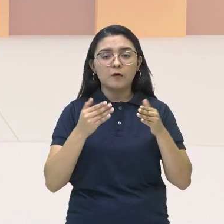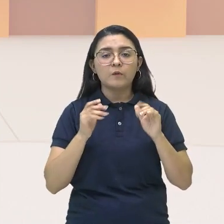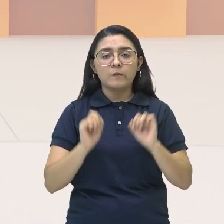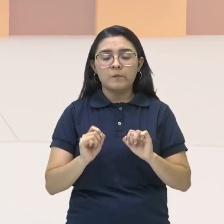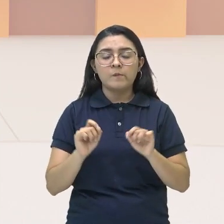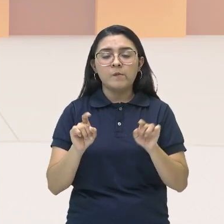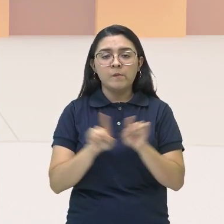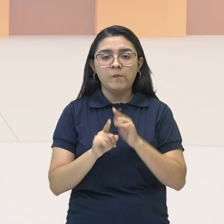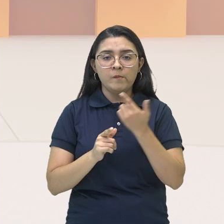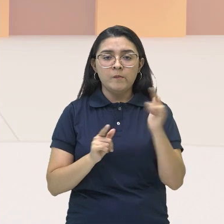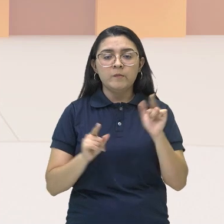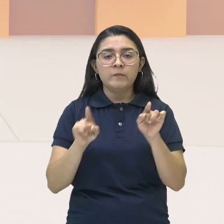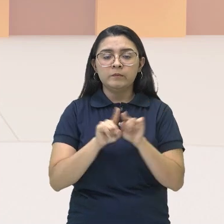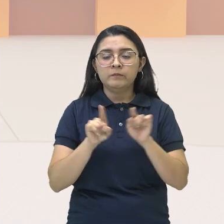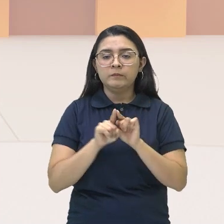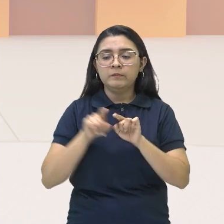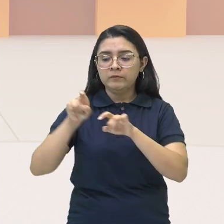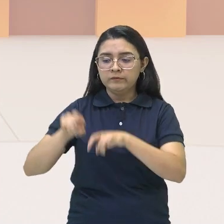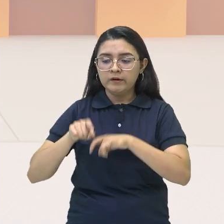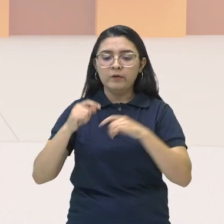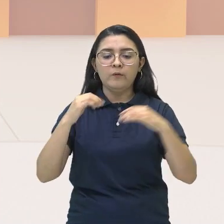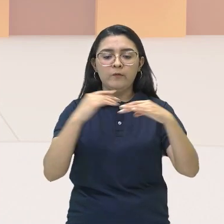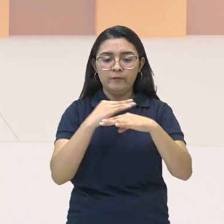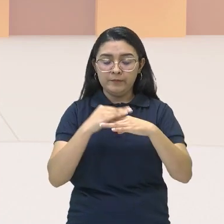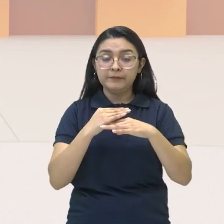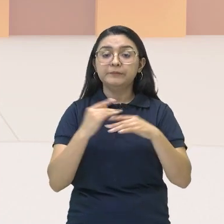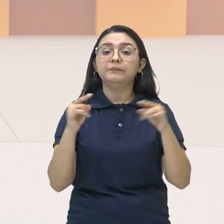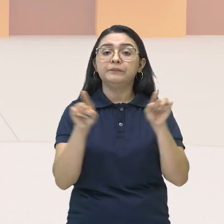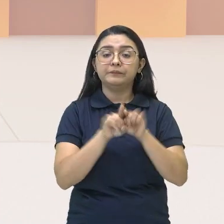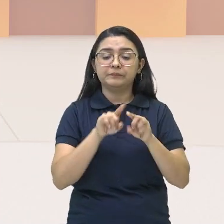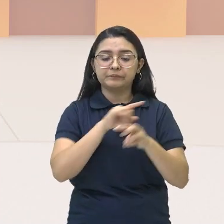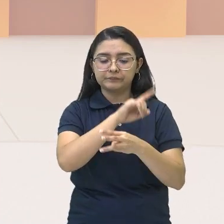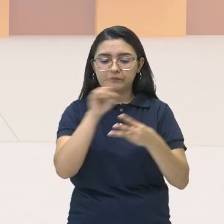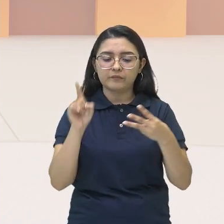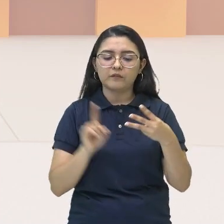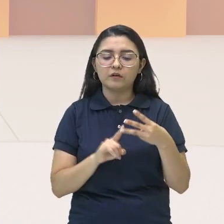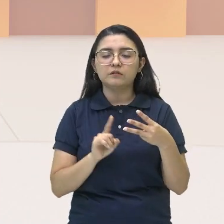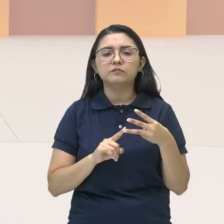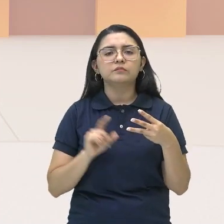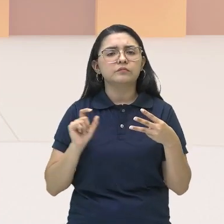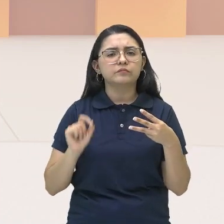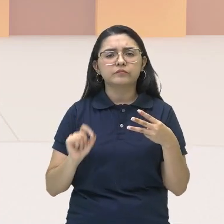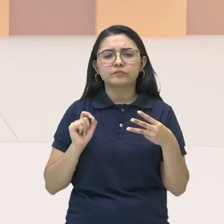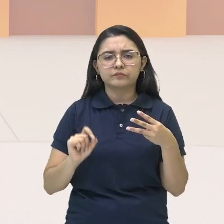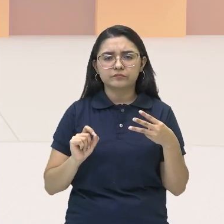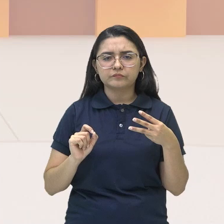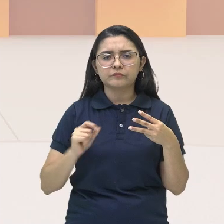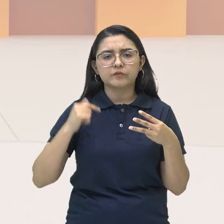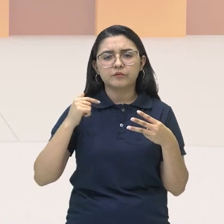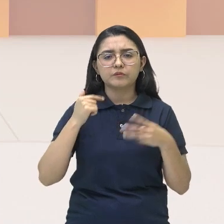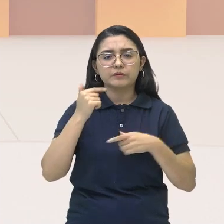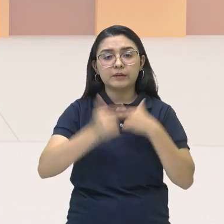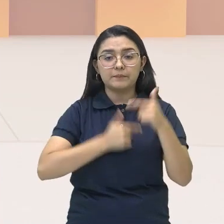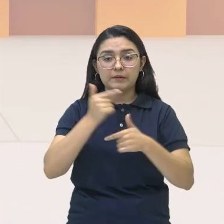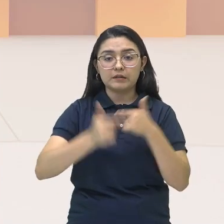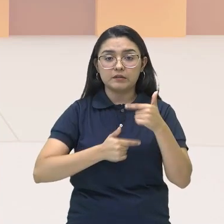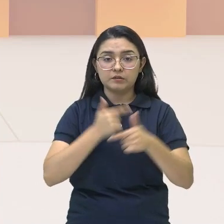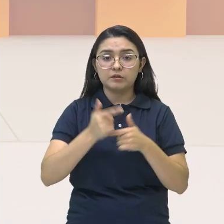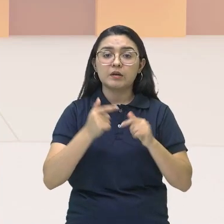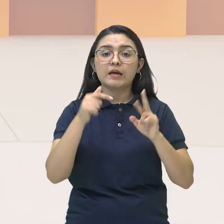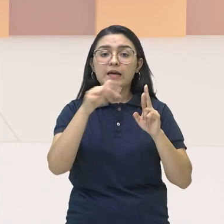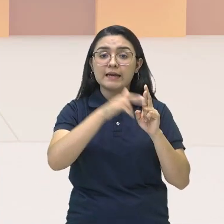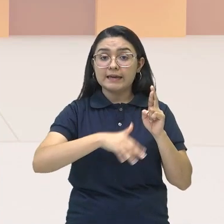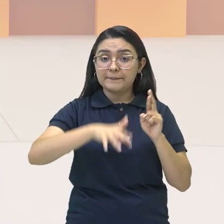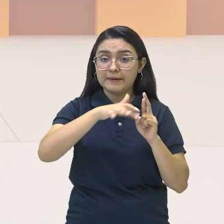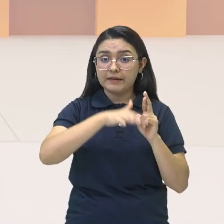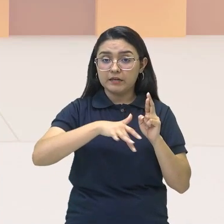aqui, além do rural e do urbano, né, para a gente fazer esse contraste, nós temos também aí o trabalhador